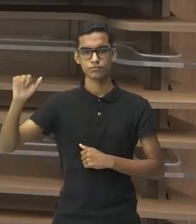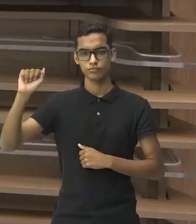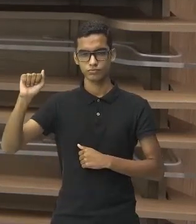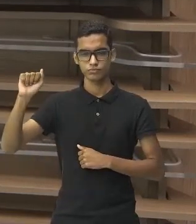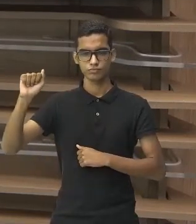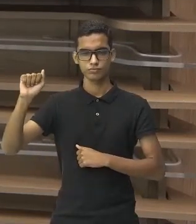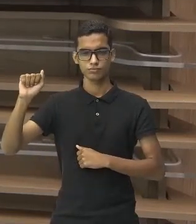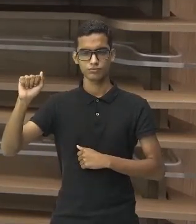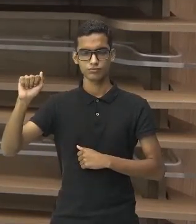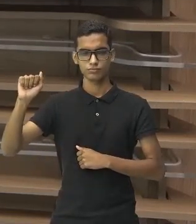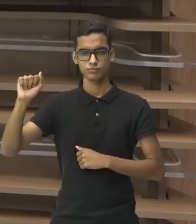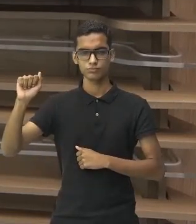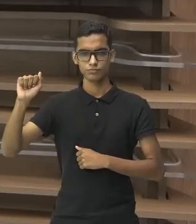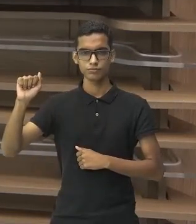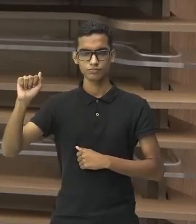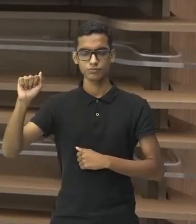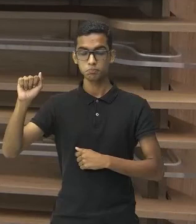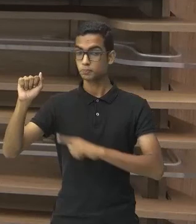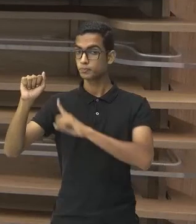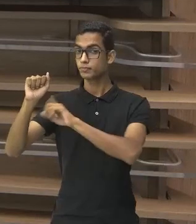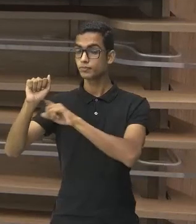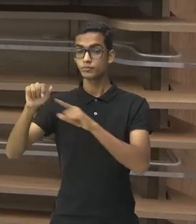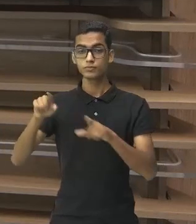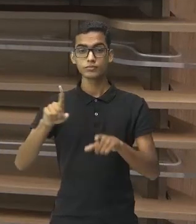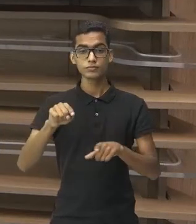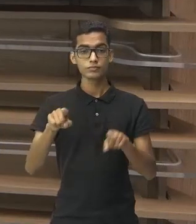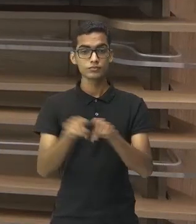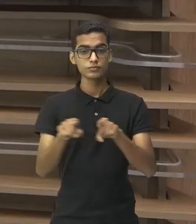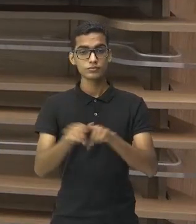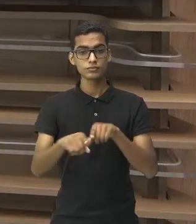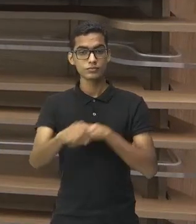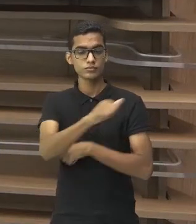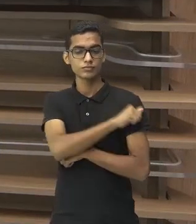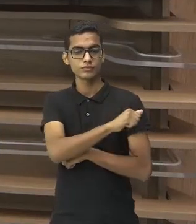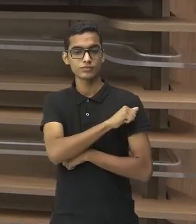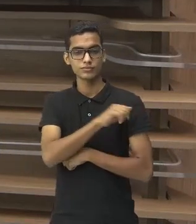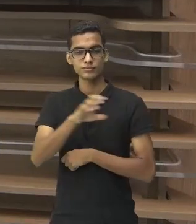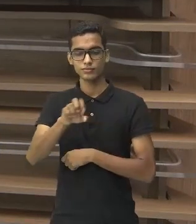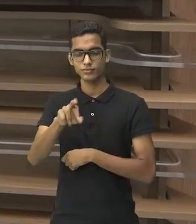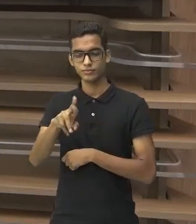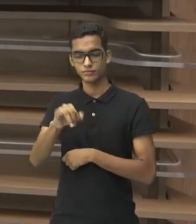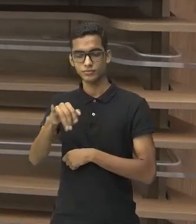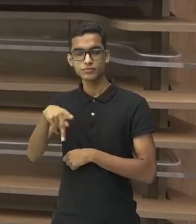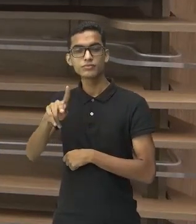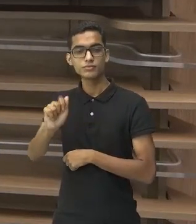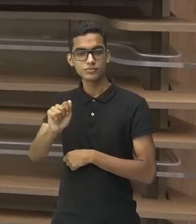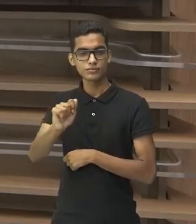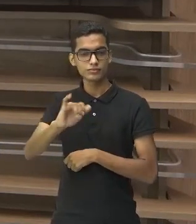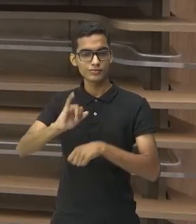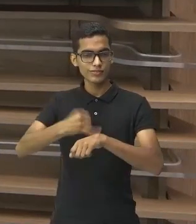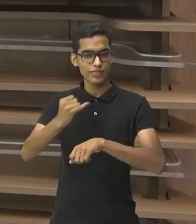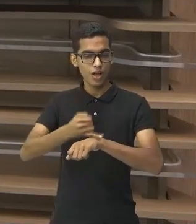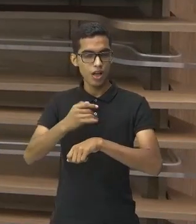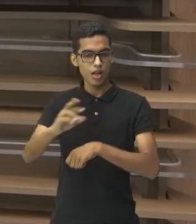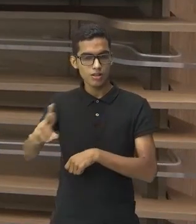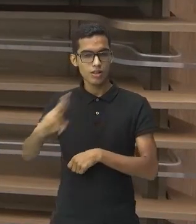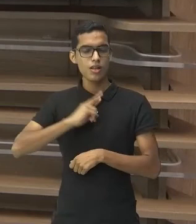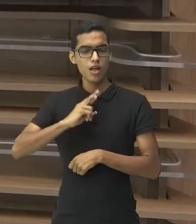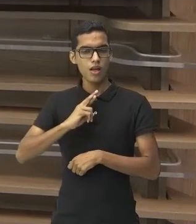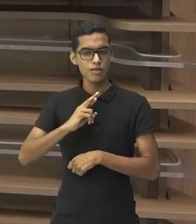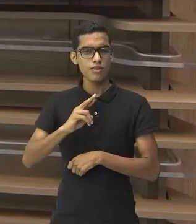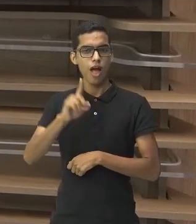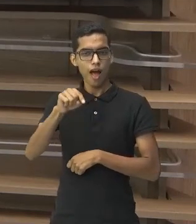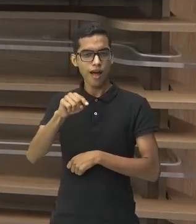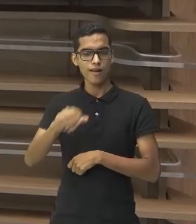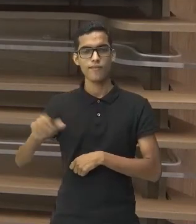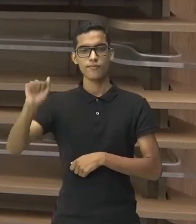letra A. A Érica, lá que está assistindo a gente no Japim, enviou a sua resposta, disse que a resposta correta é a